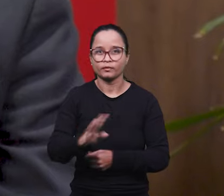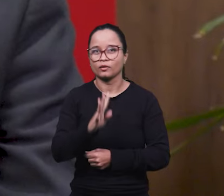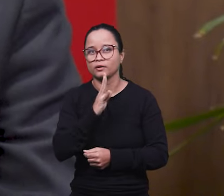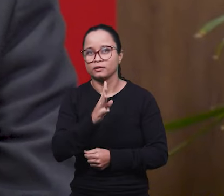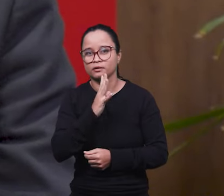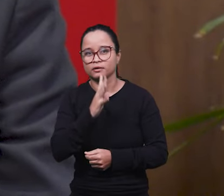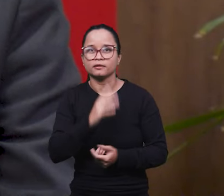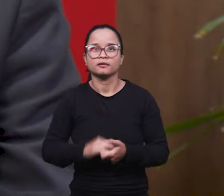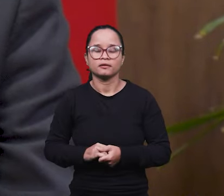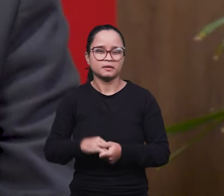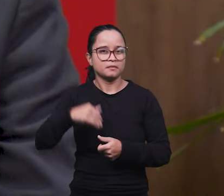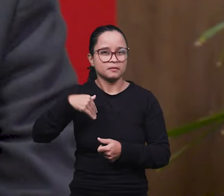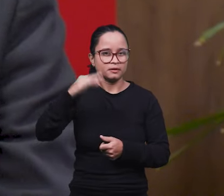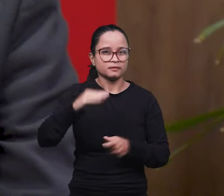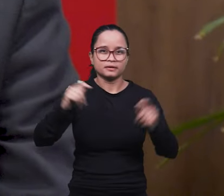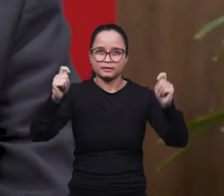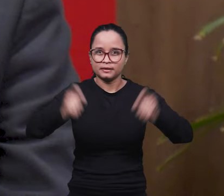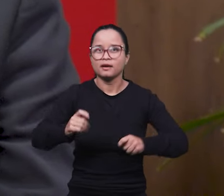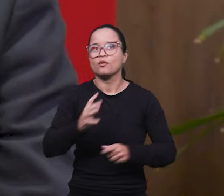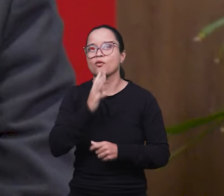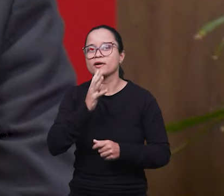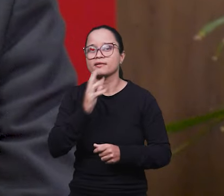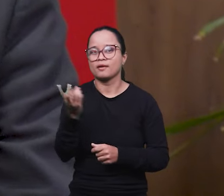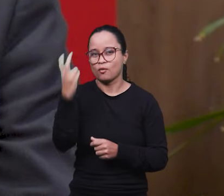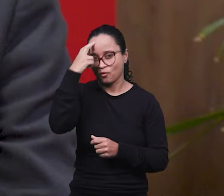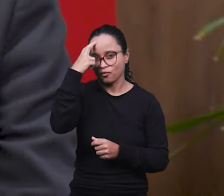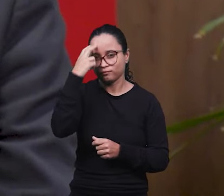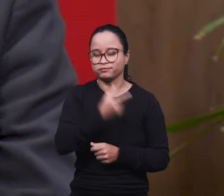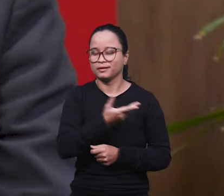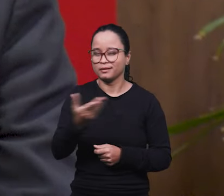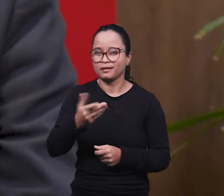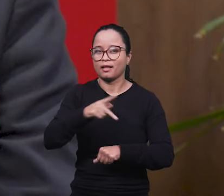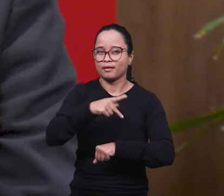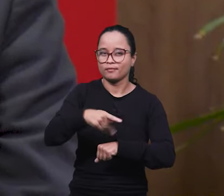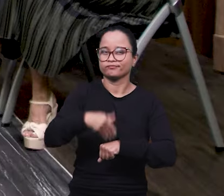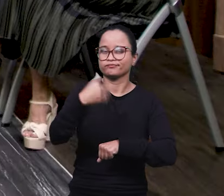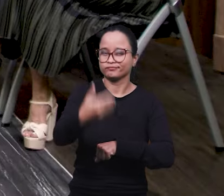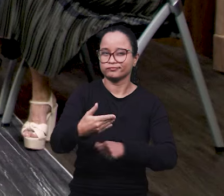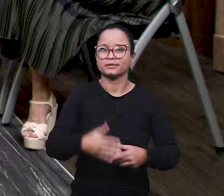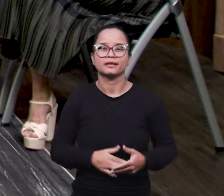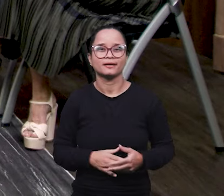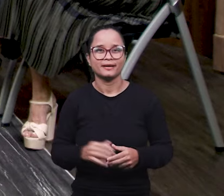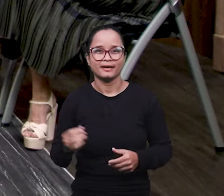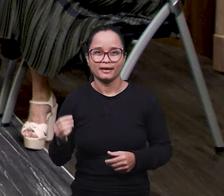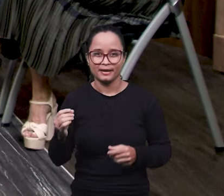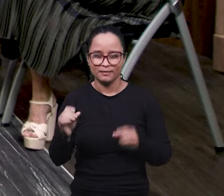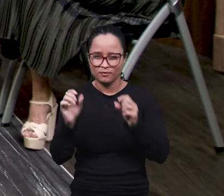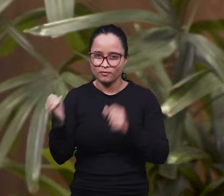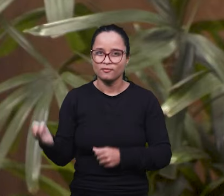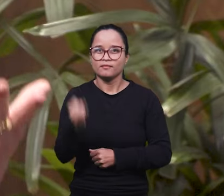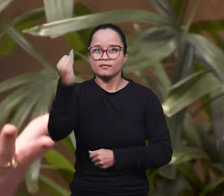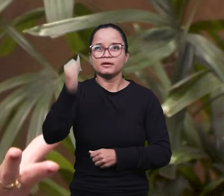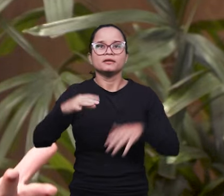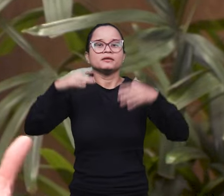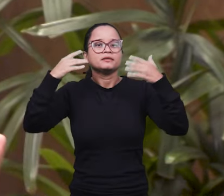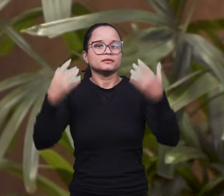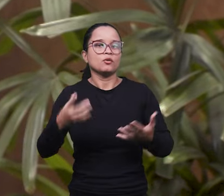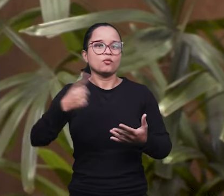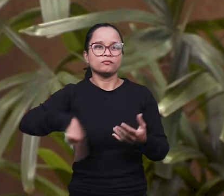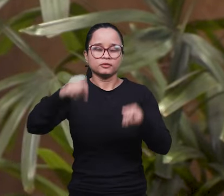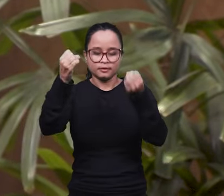máximo possível que você beber um pouco da cultura que você tem lá né é muito valioso mesmo né Fernanda quando nós